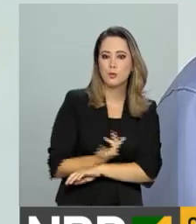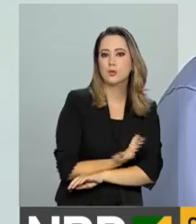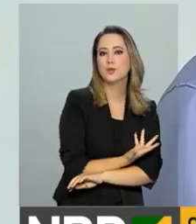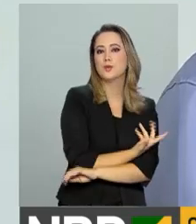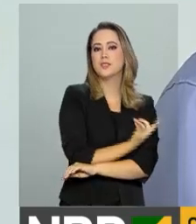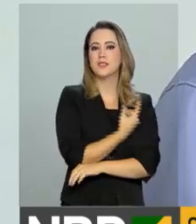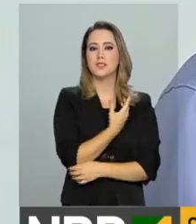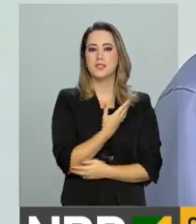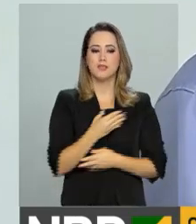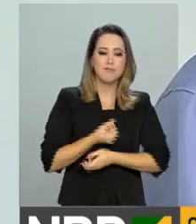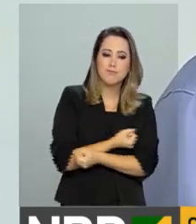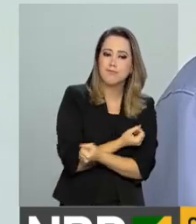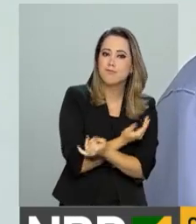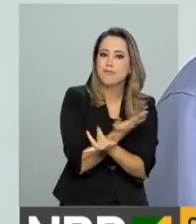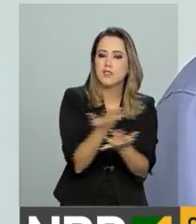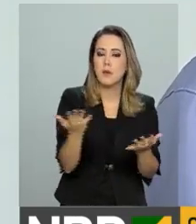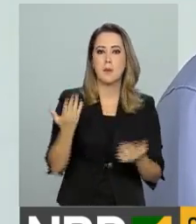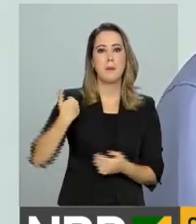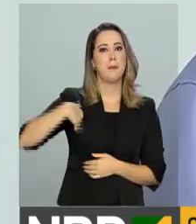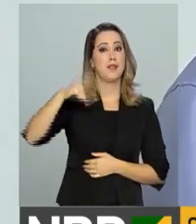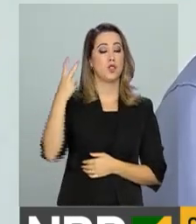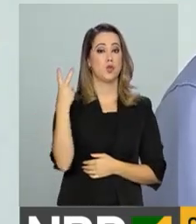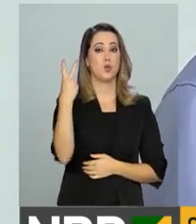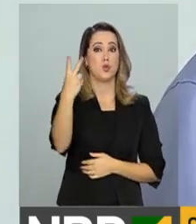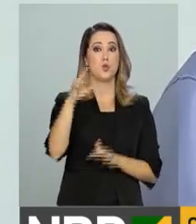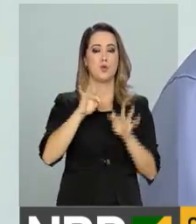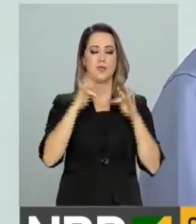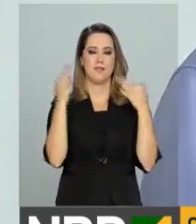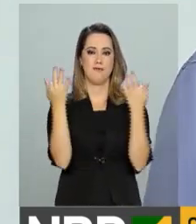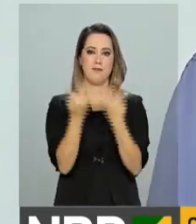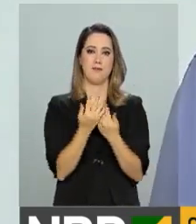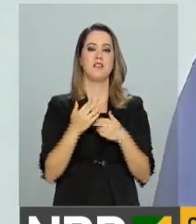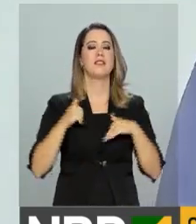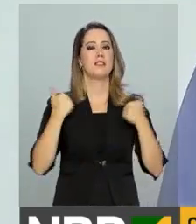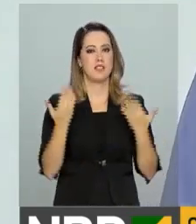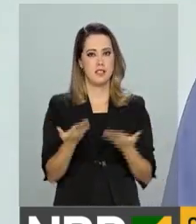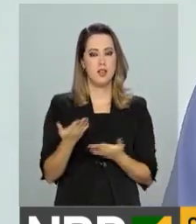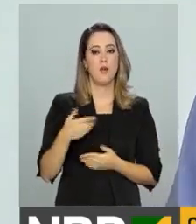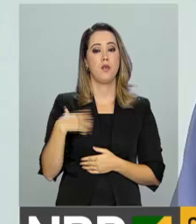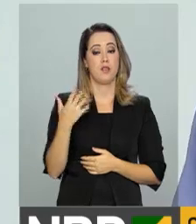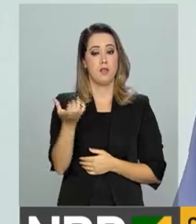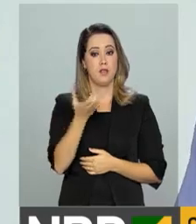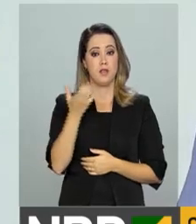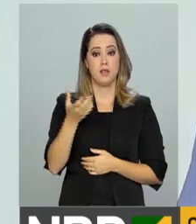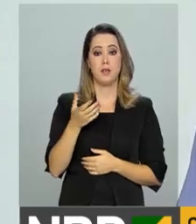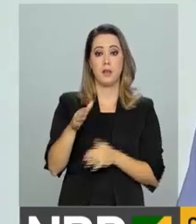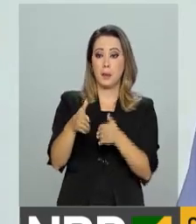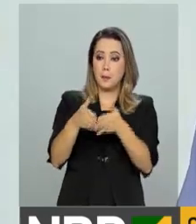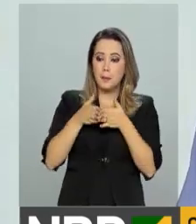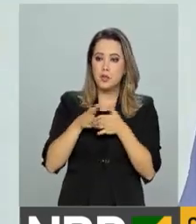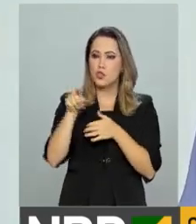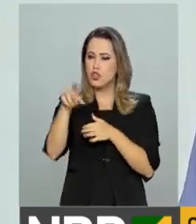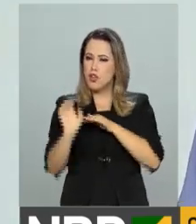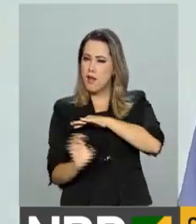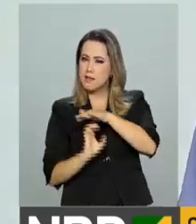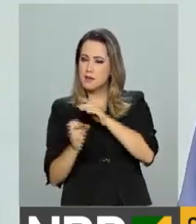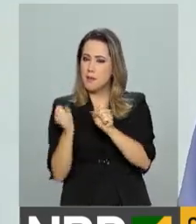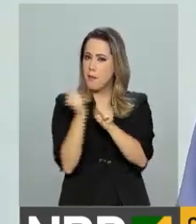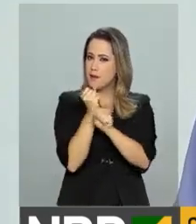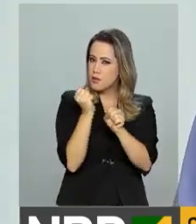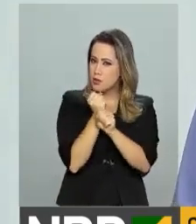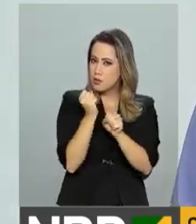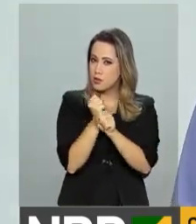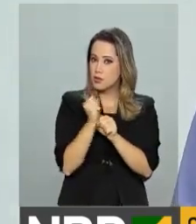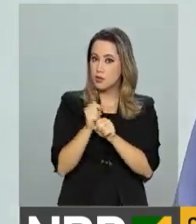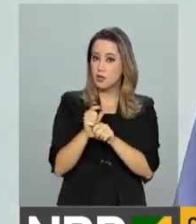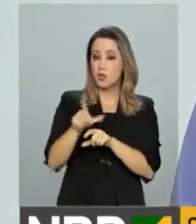conta de pelo menos mais 2 famílias. Por isso eu quero convocar os construtores a sortearem mais